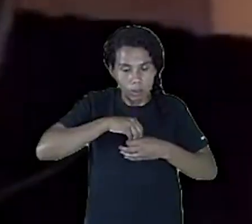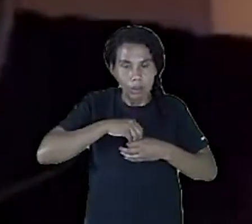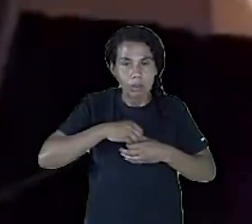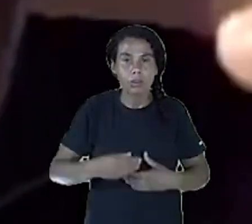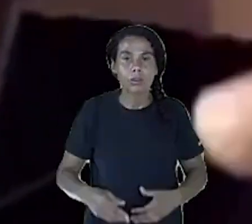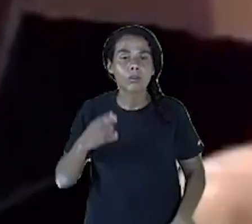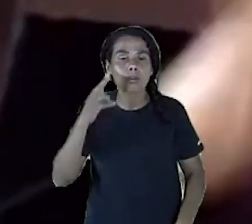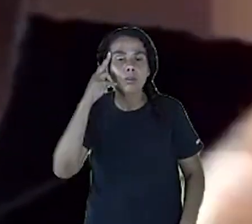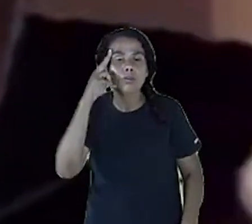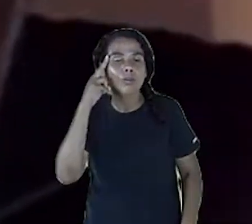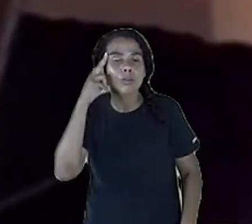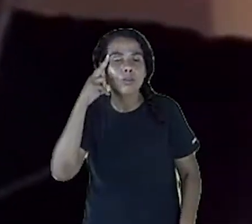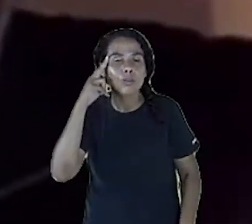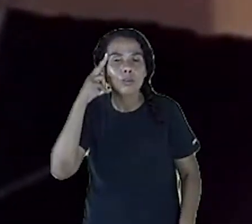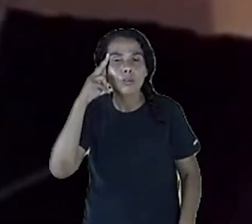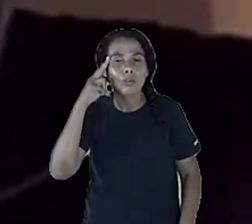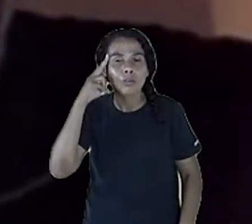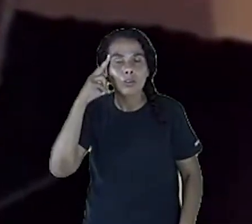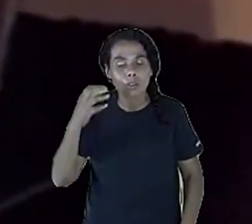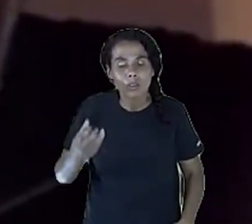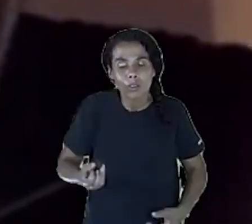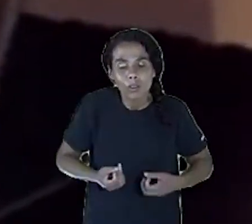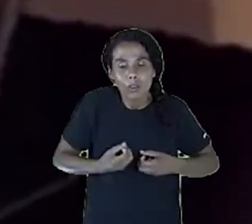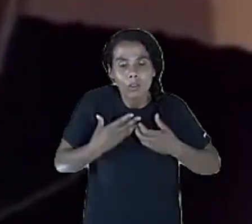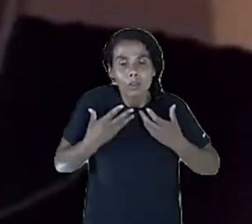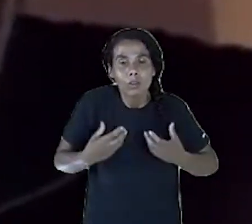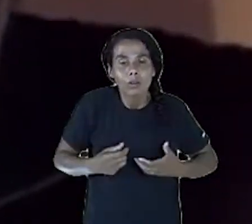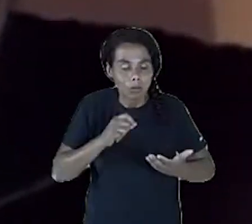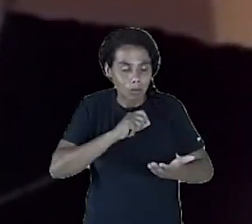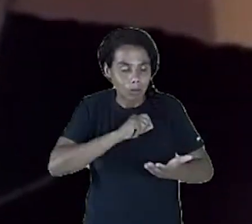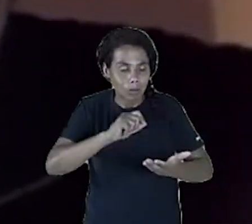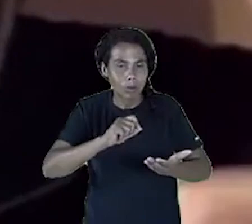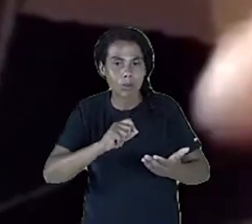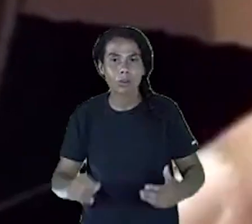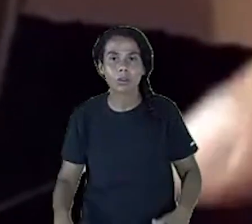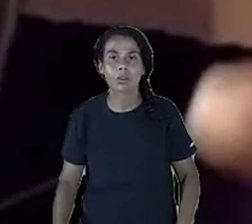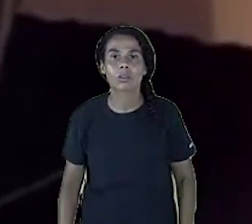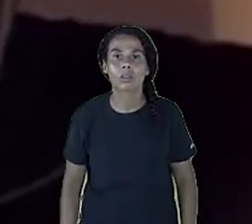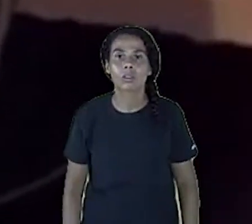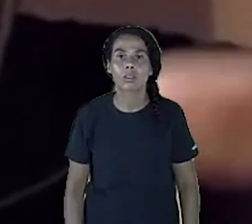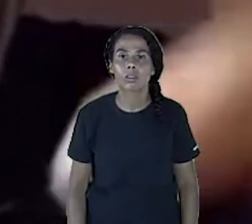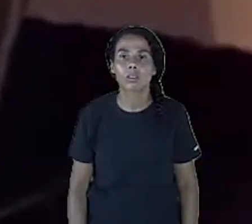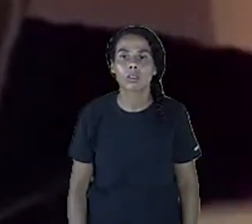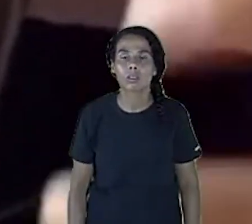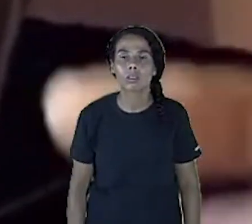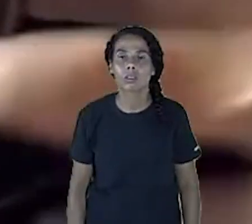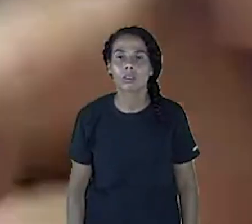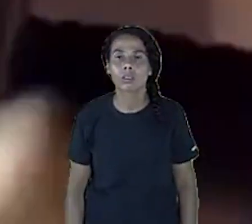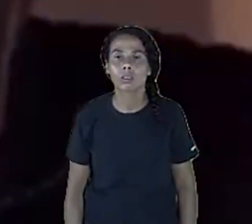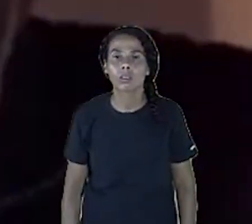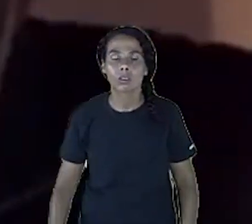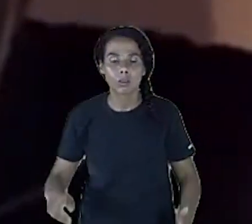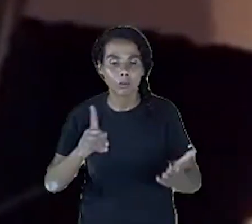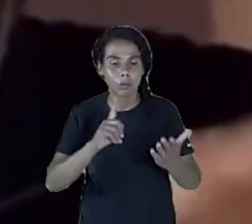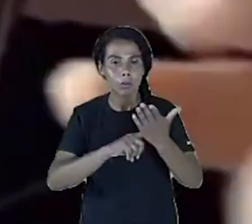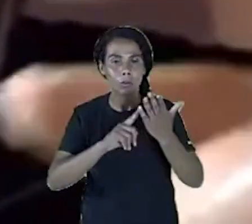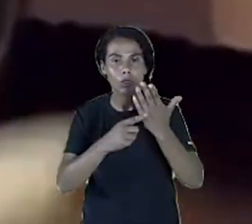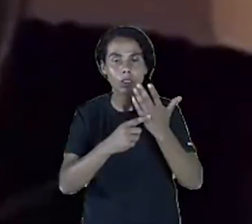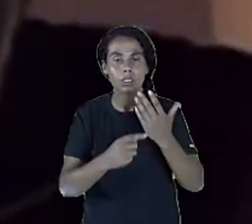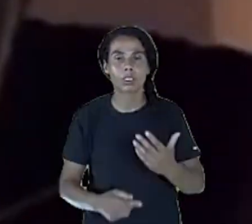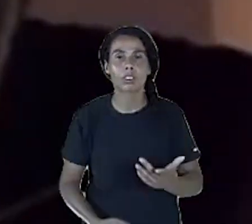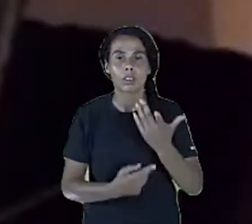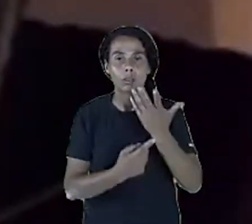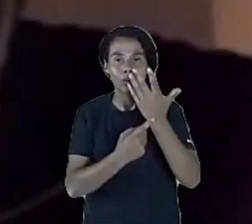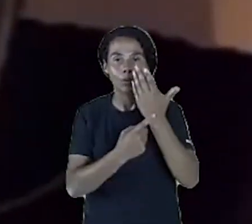A gente joga a água ali, água meio barrenta ali, e aquela vela vai filtrando,